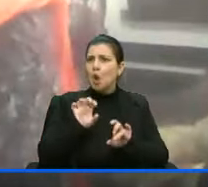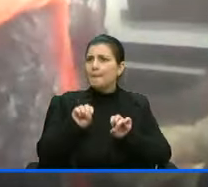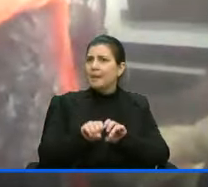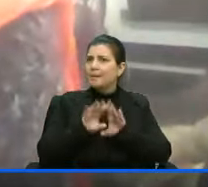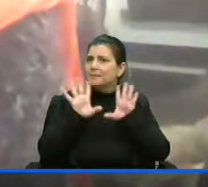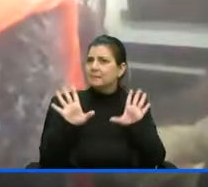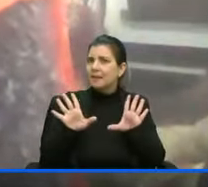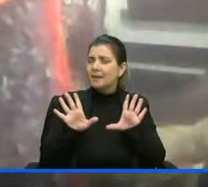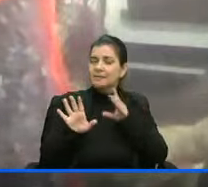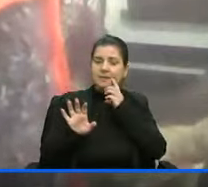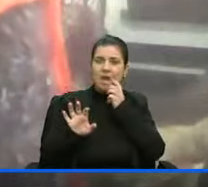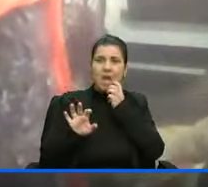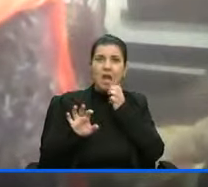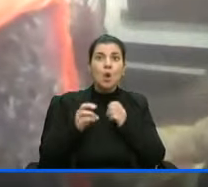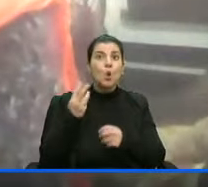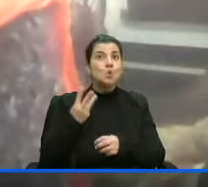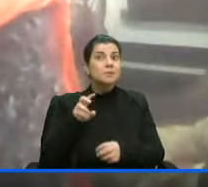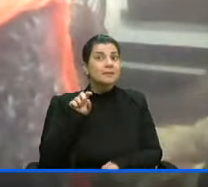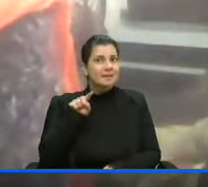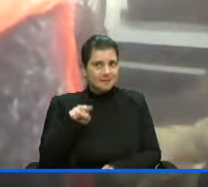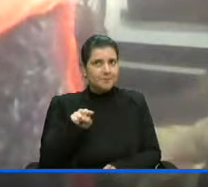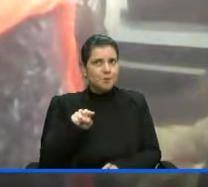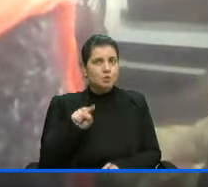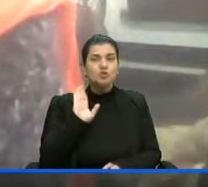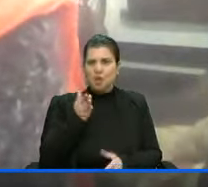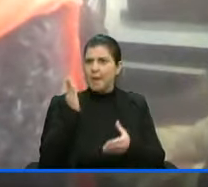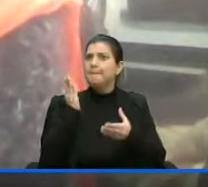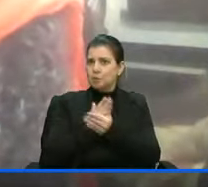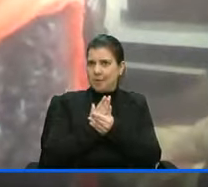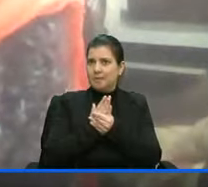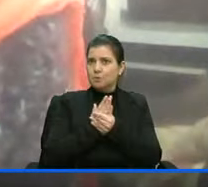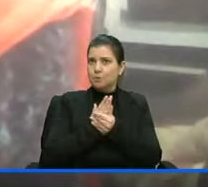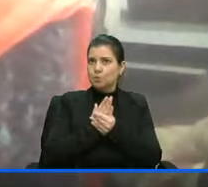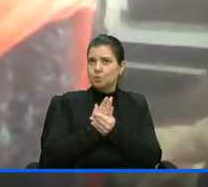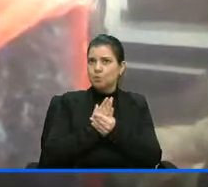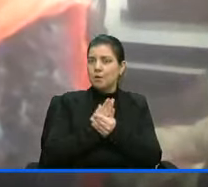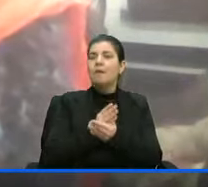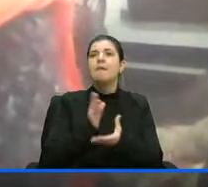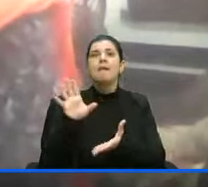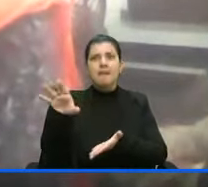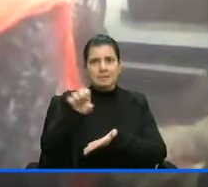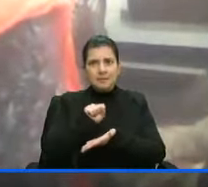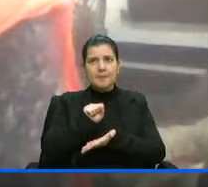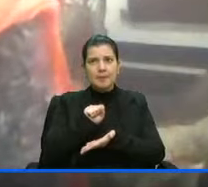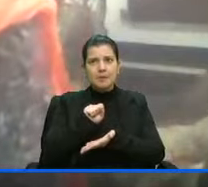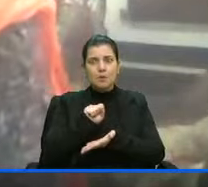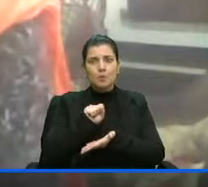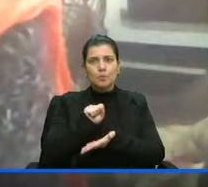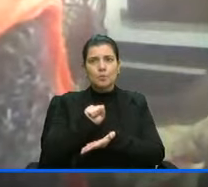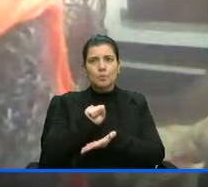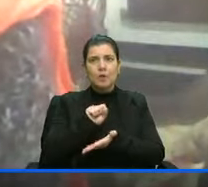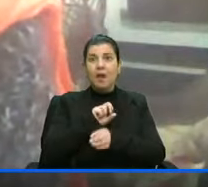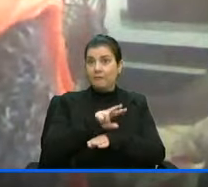processos andando, a gente não sabe desses 3 mil quantos receberam a vaga, sim ou não. Eu conversei com a minha colega também,